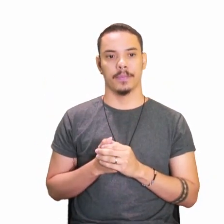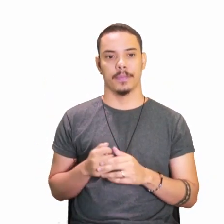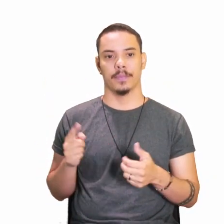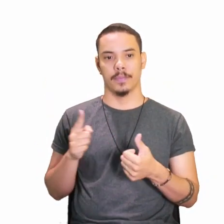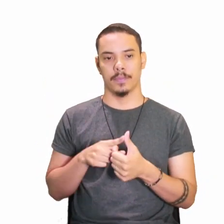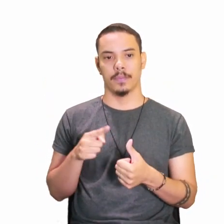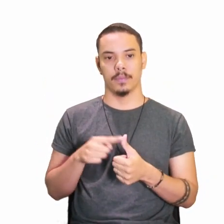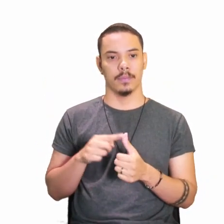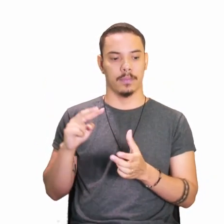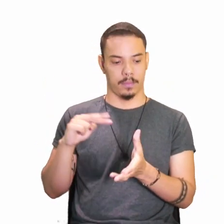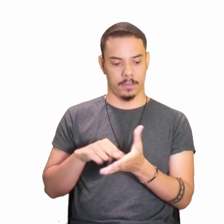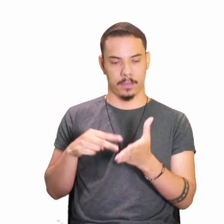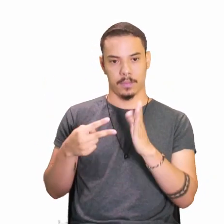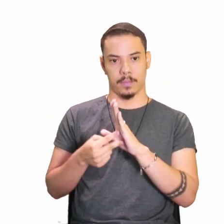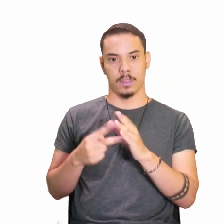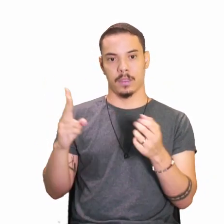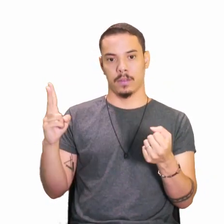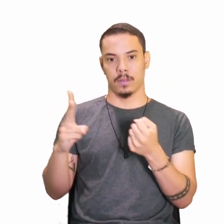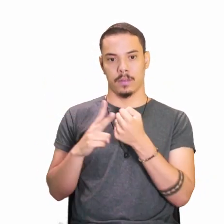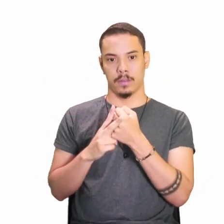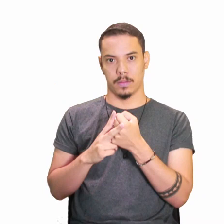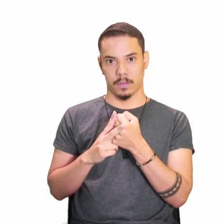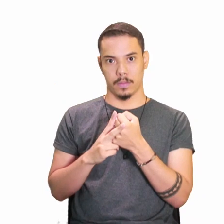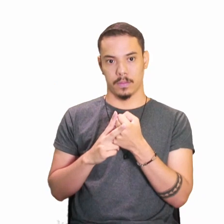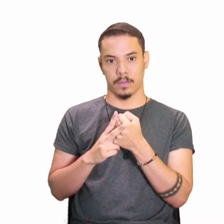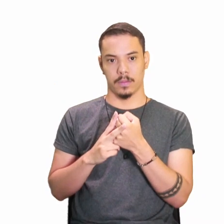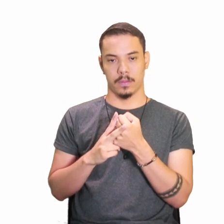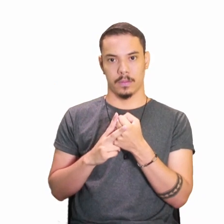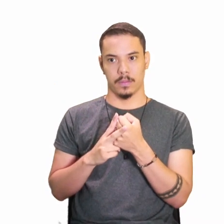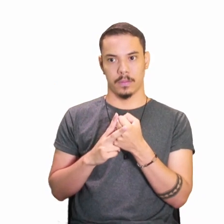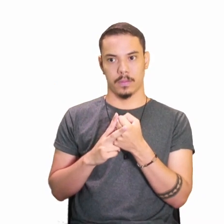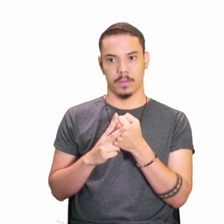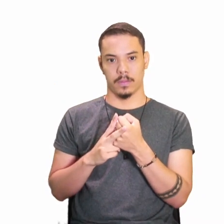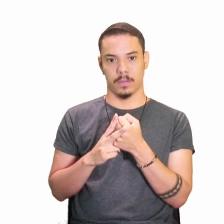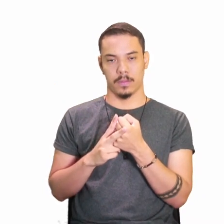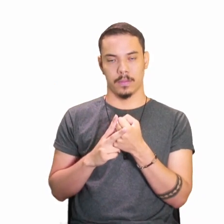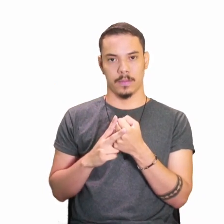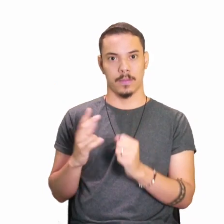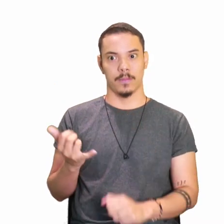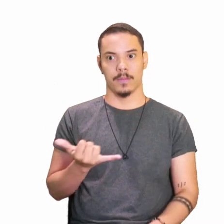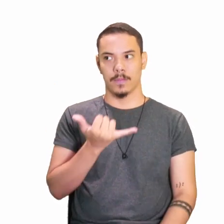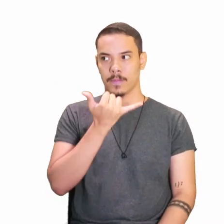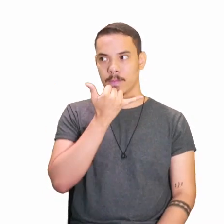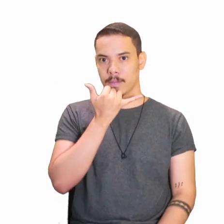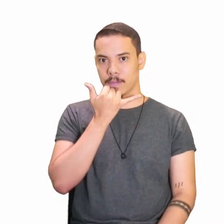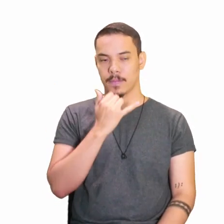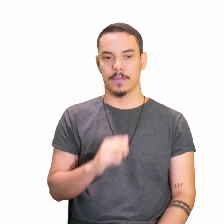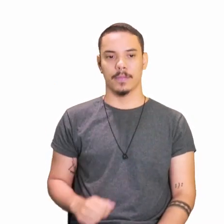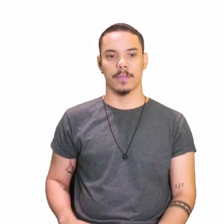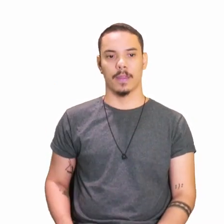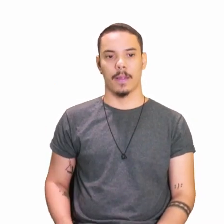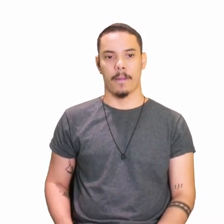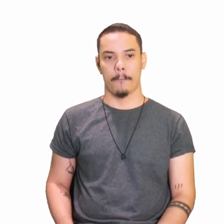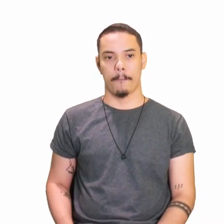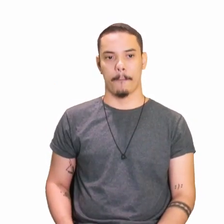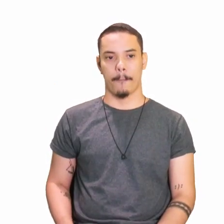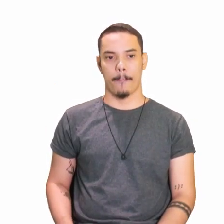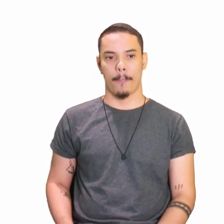um trata-se de verbo na primeira Opa voltando a fita primeiro